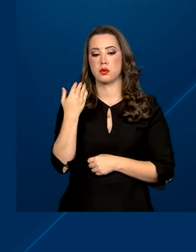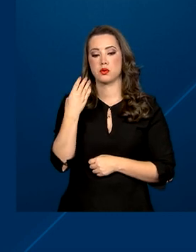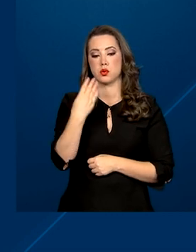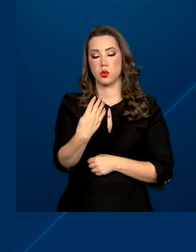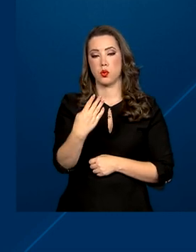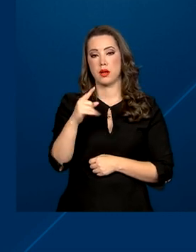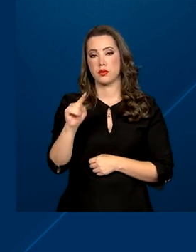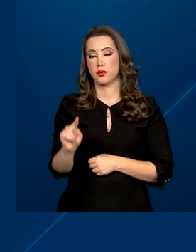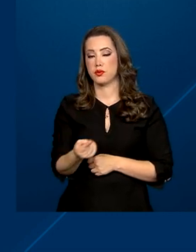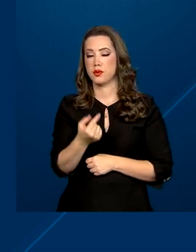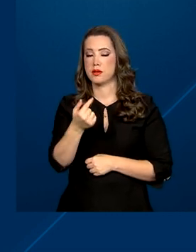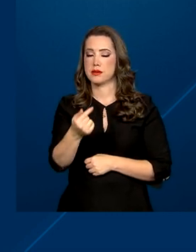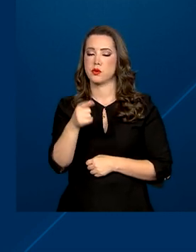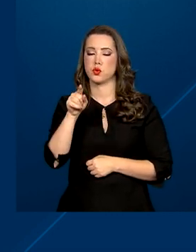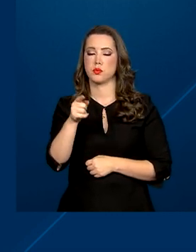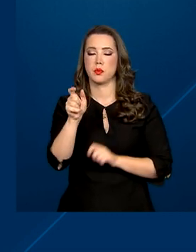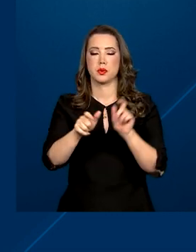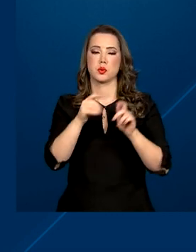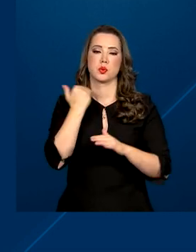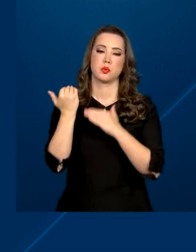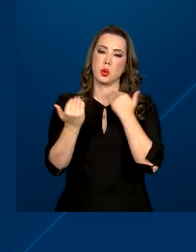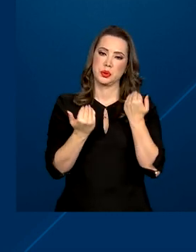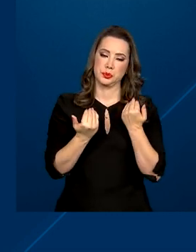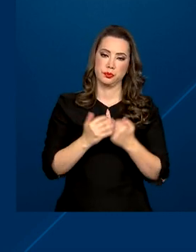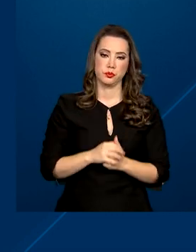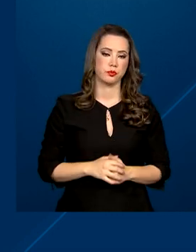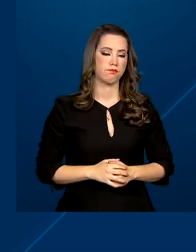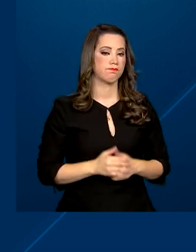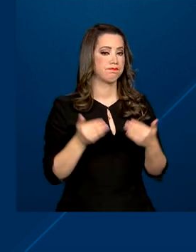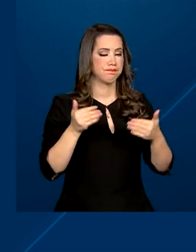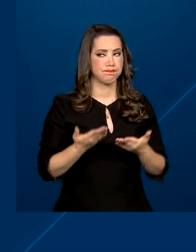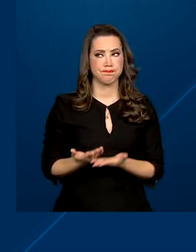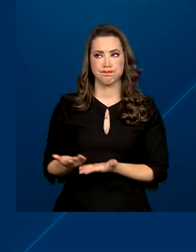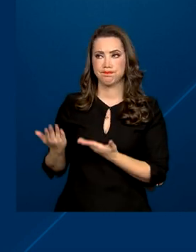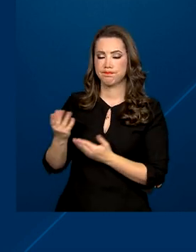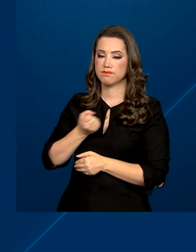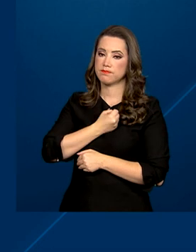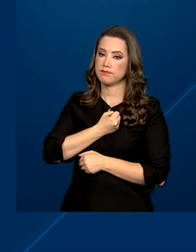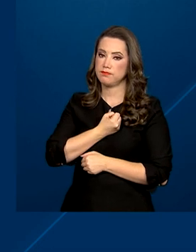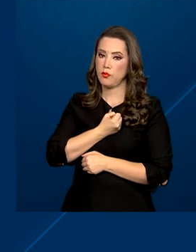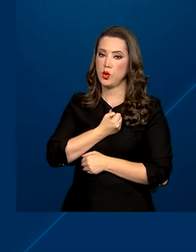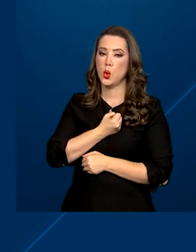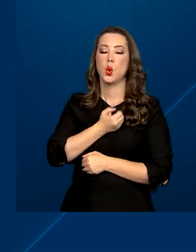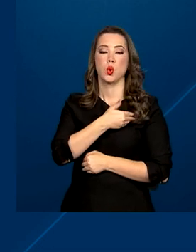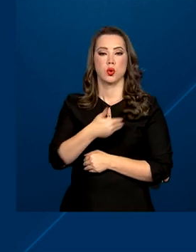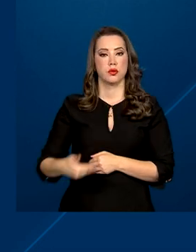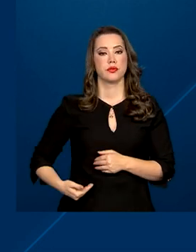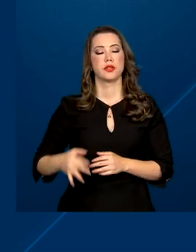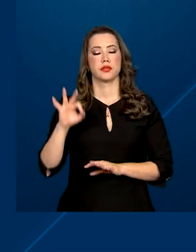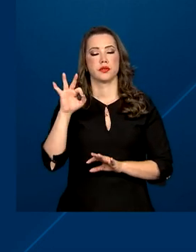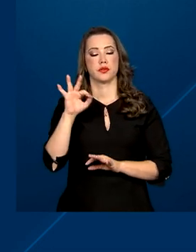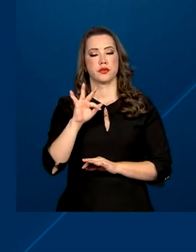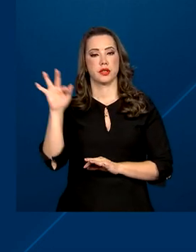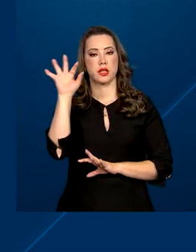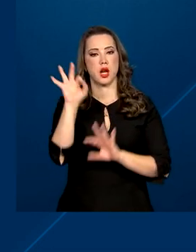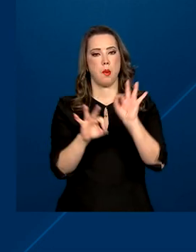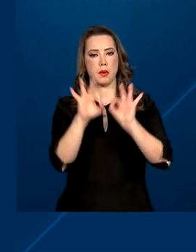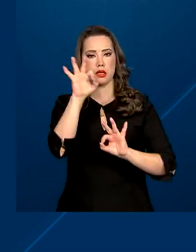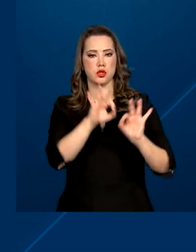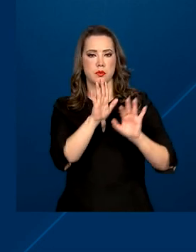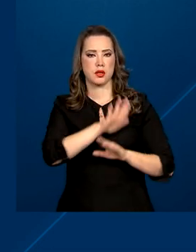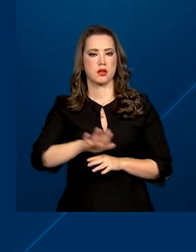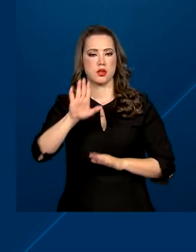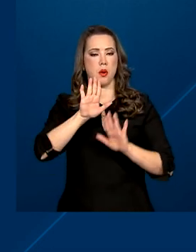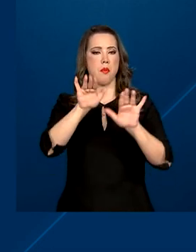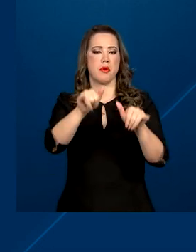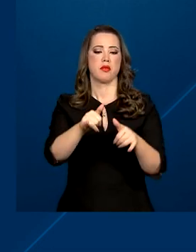de 4.700. Diante desse cenário, o governo federal elaborou o Plano Nacional pelo Fim da Tuberculose,